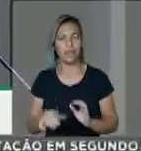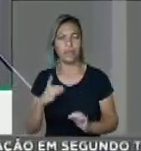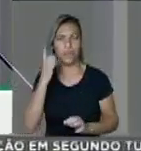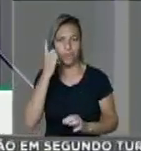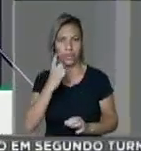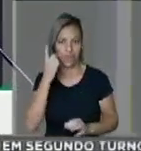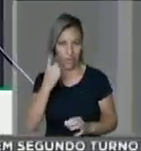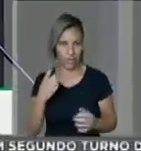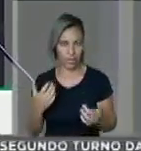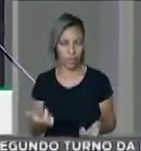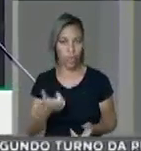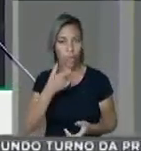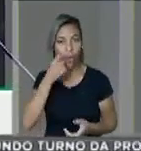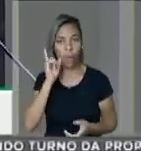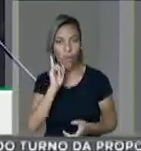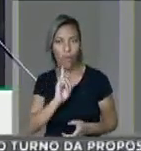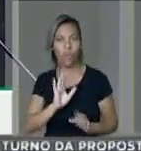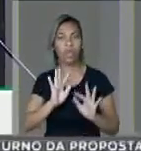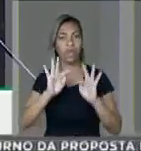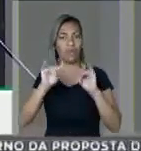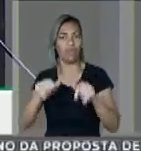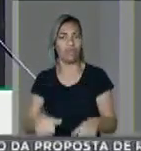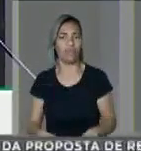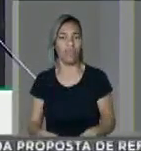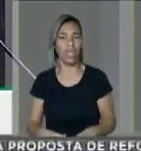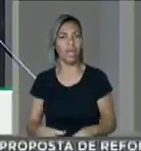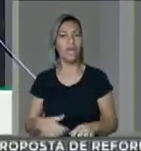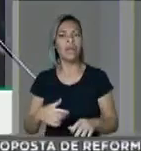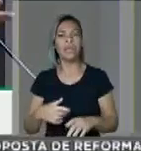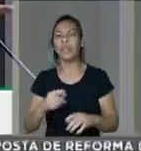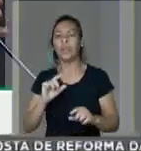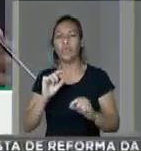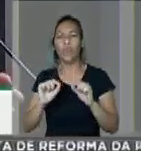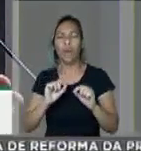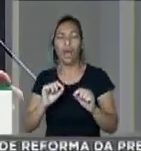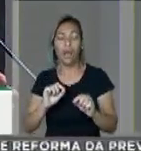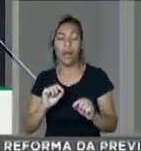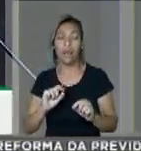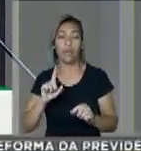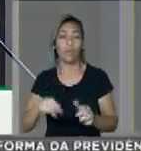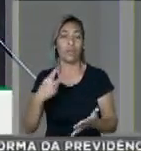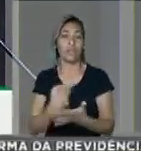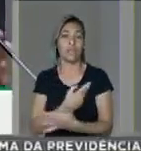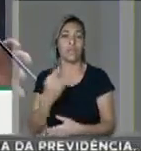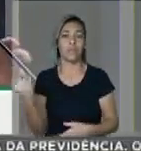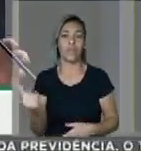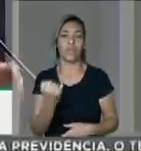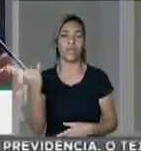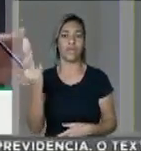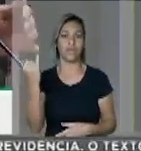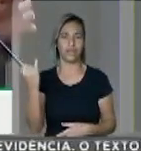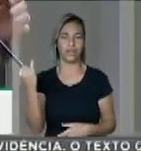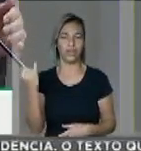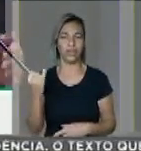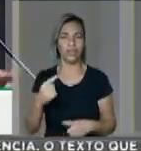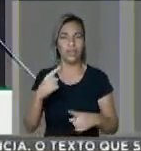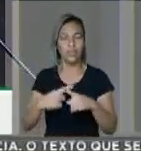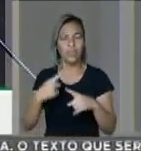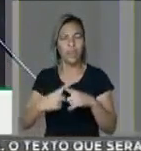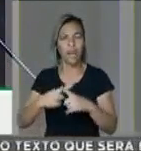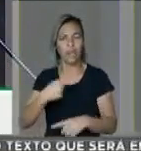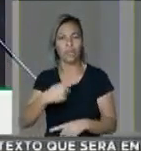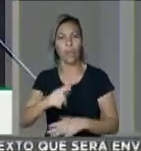Deputados ontem encerrou um ciclo importante, cumpriu o